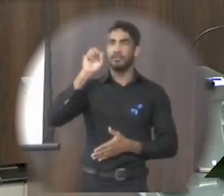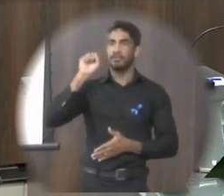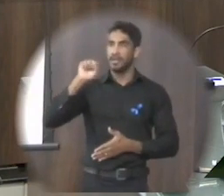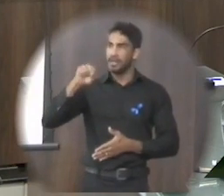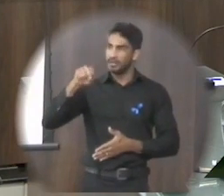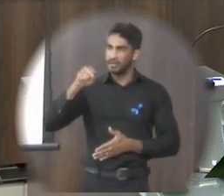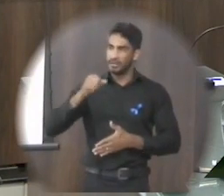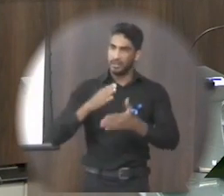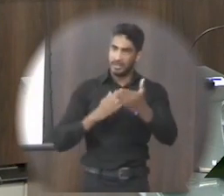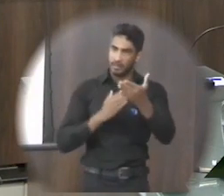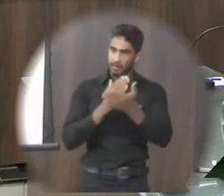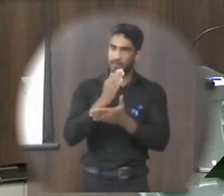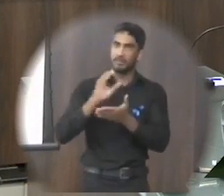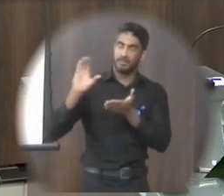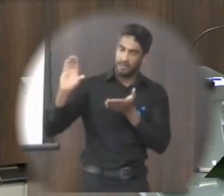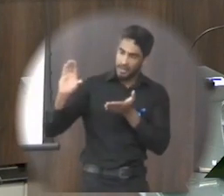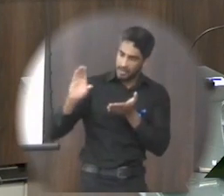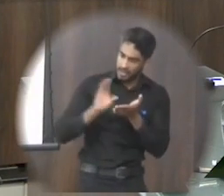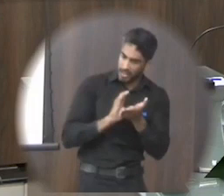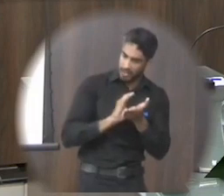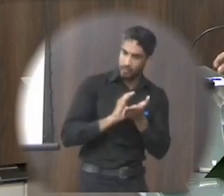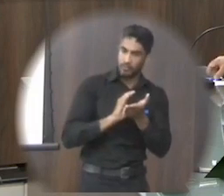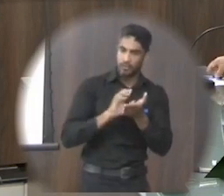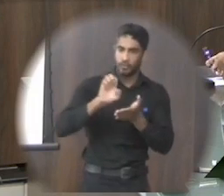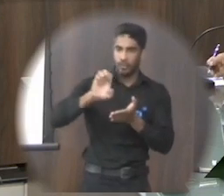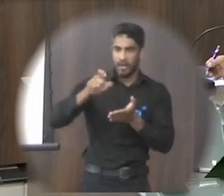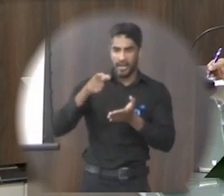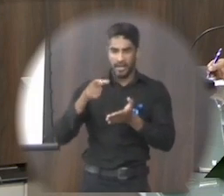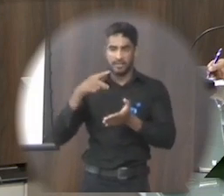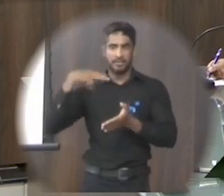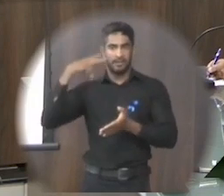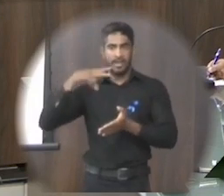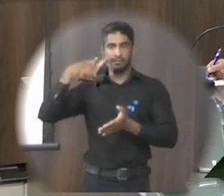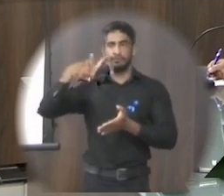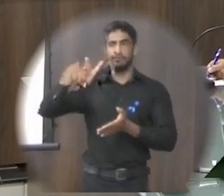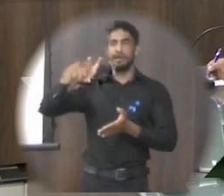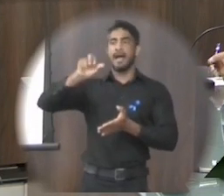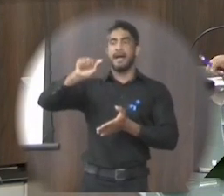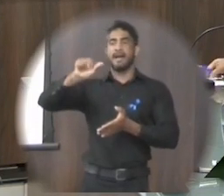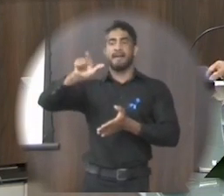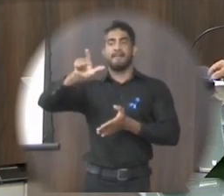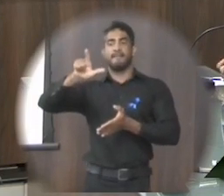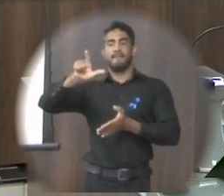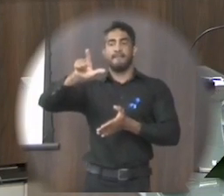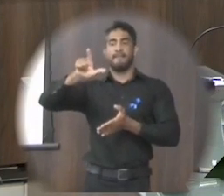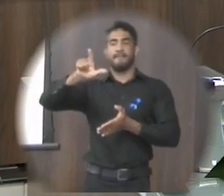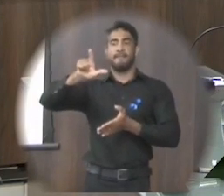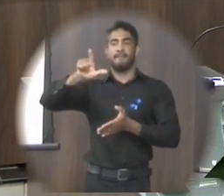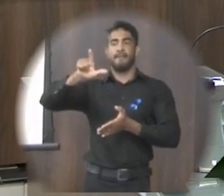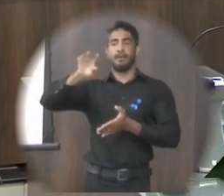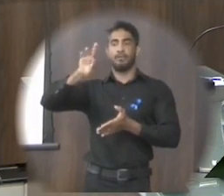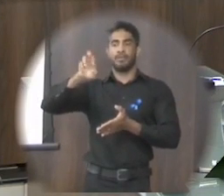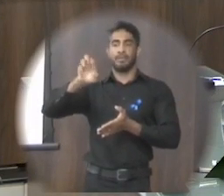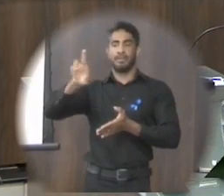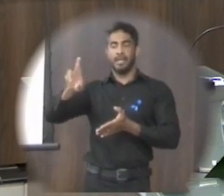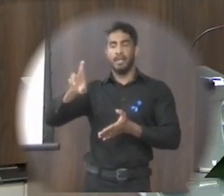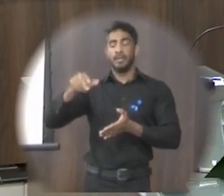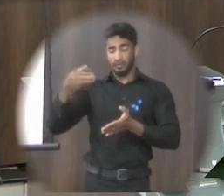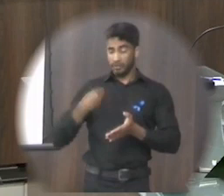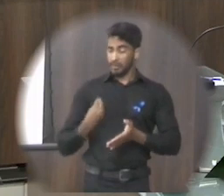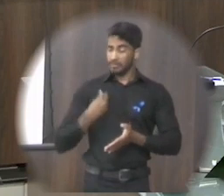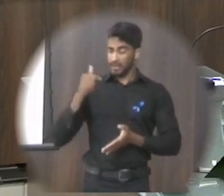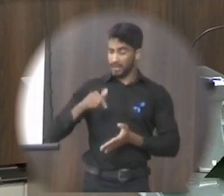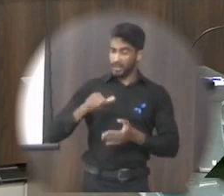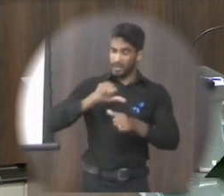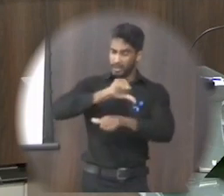aprovou essa emenda do ex-vereador Pastor Walter, e nós estamos aqui para que essa mudança de